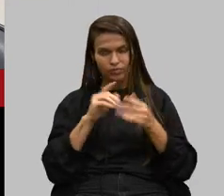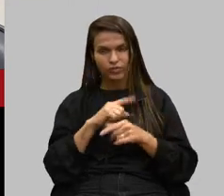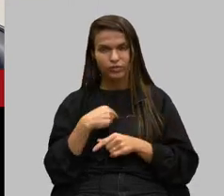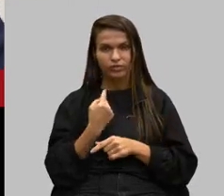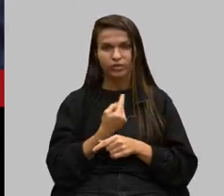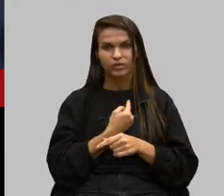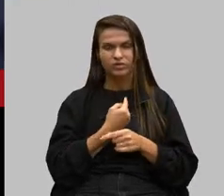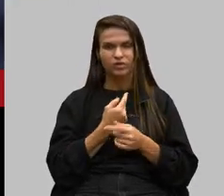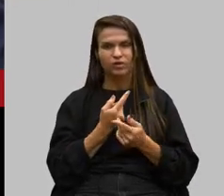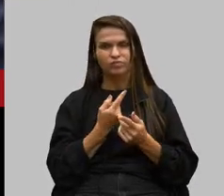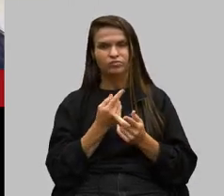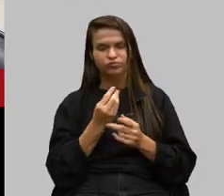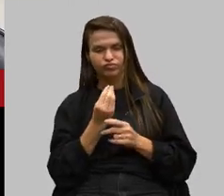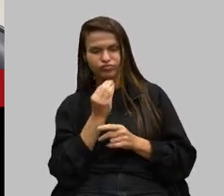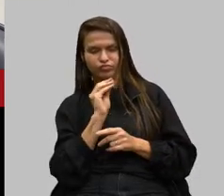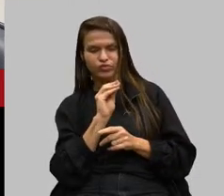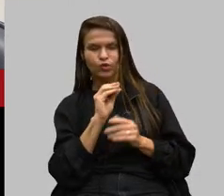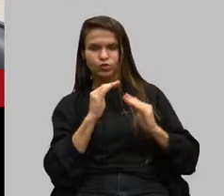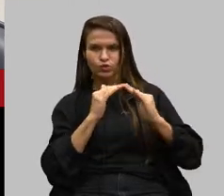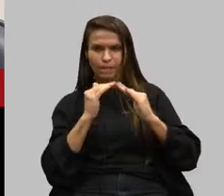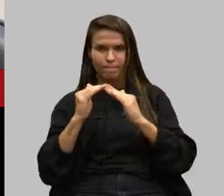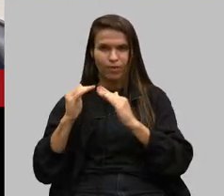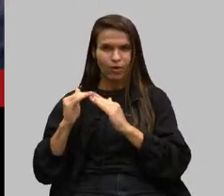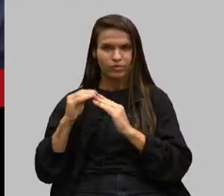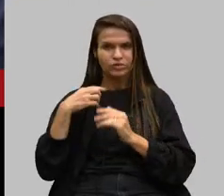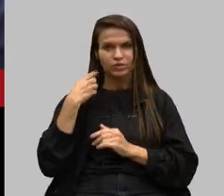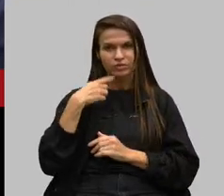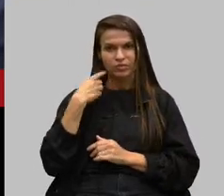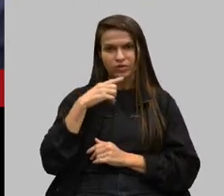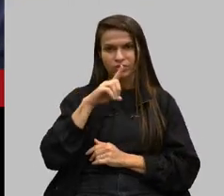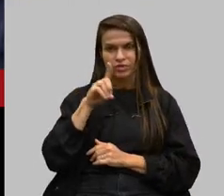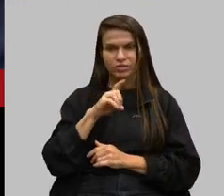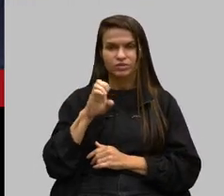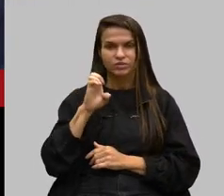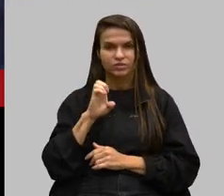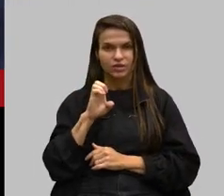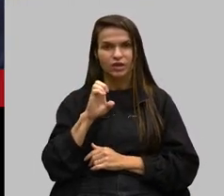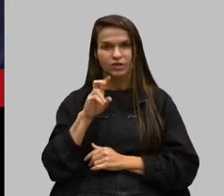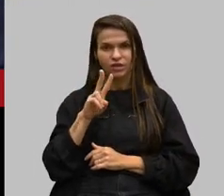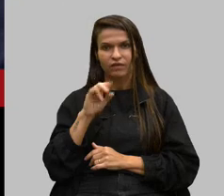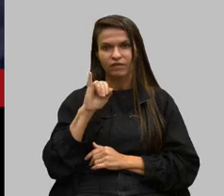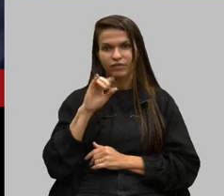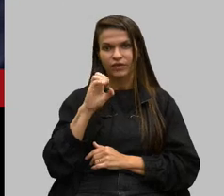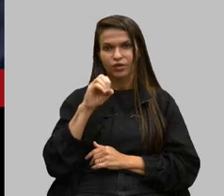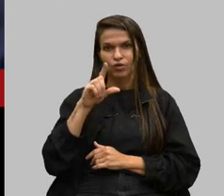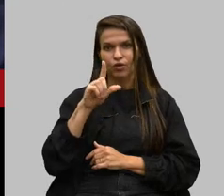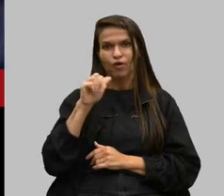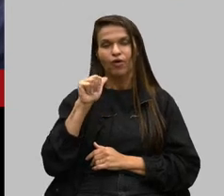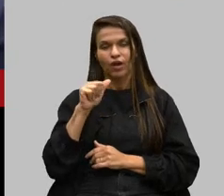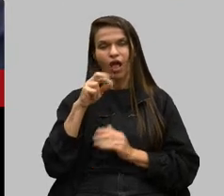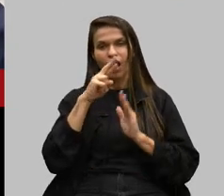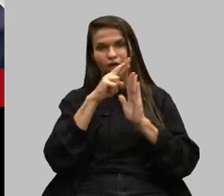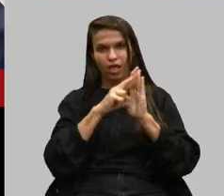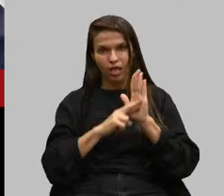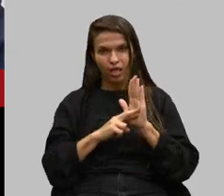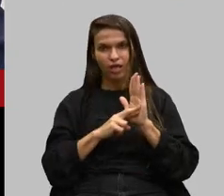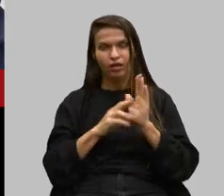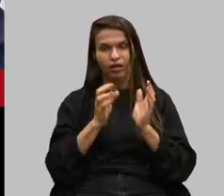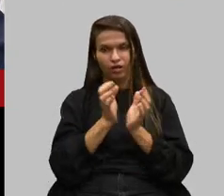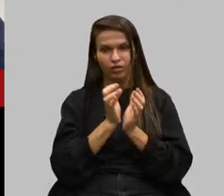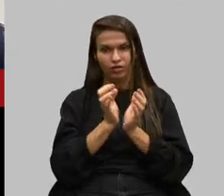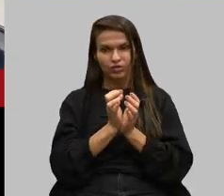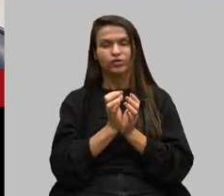alienação dos imóveis mesmo o deputado zela viola que foi relator na foi não é o relator na comissão de constituição e